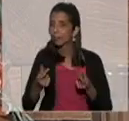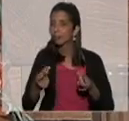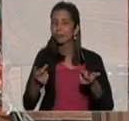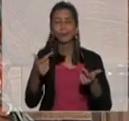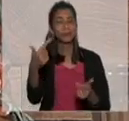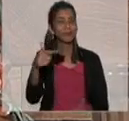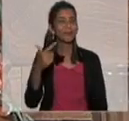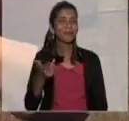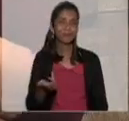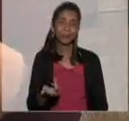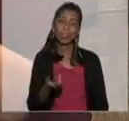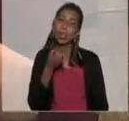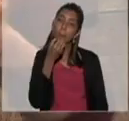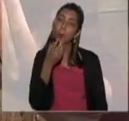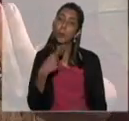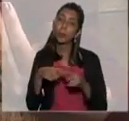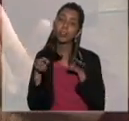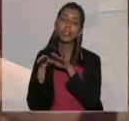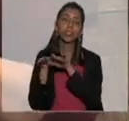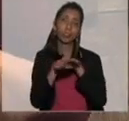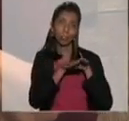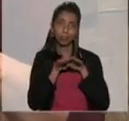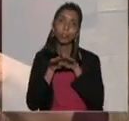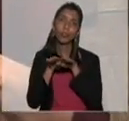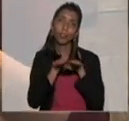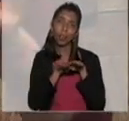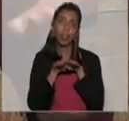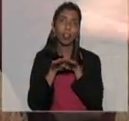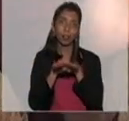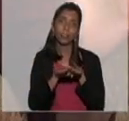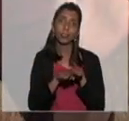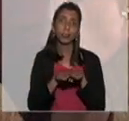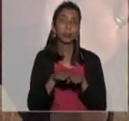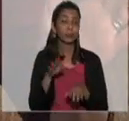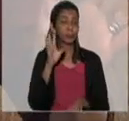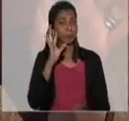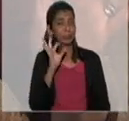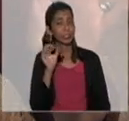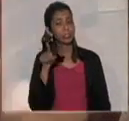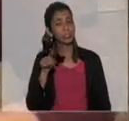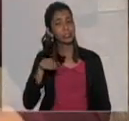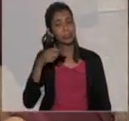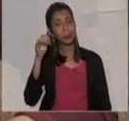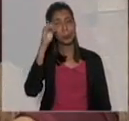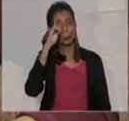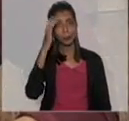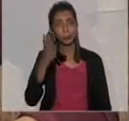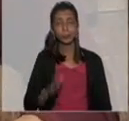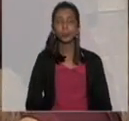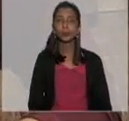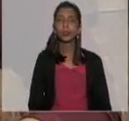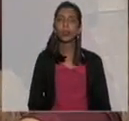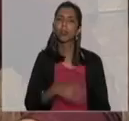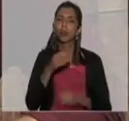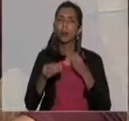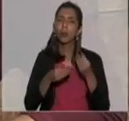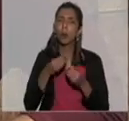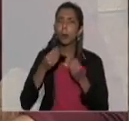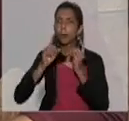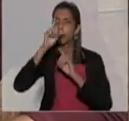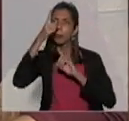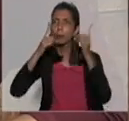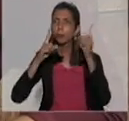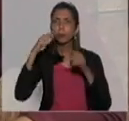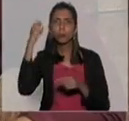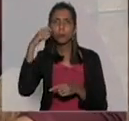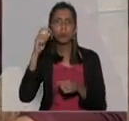tem gav isso é bom porque nos iguala né O que é melhor né bobinho é quem não consegue entender isso né Silvia qual como funciona teu processo